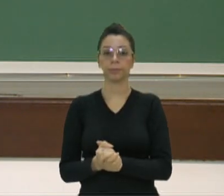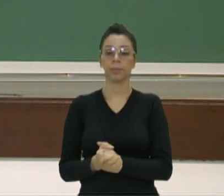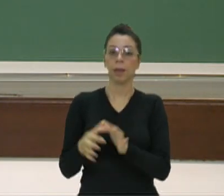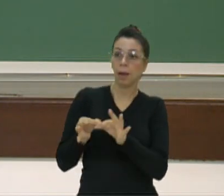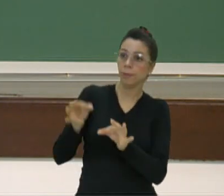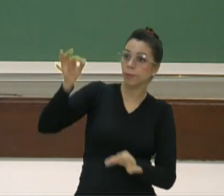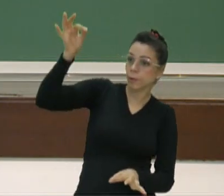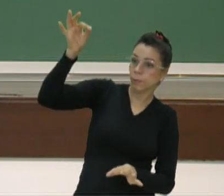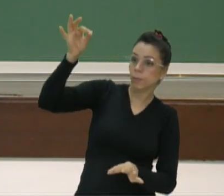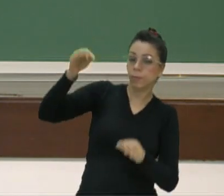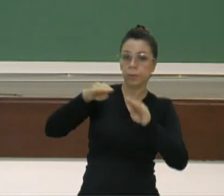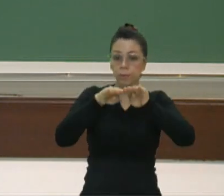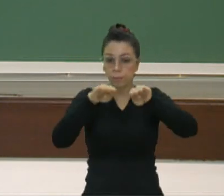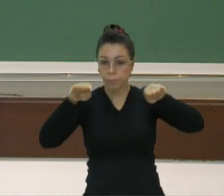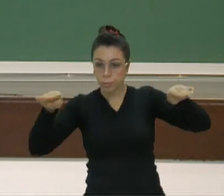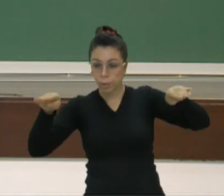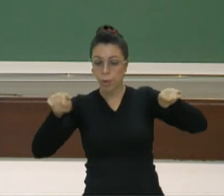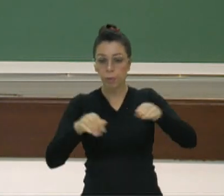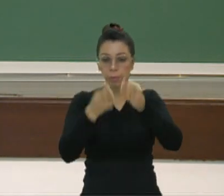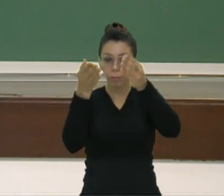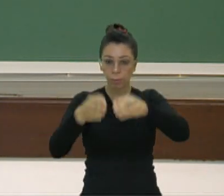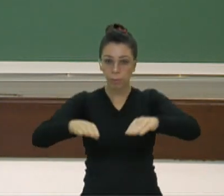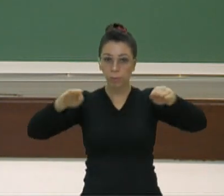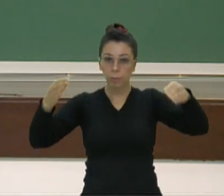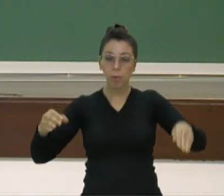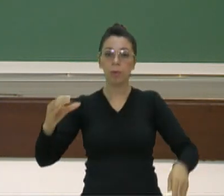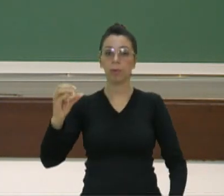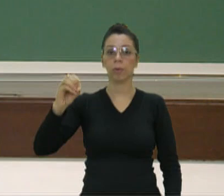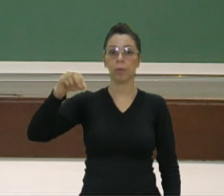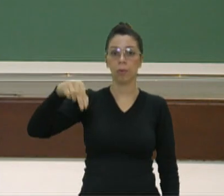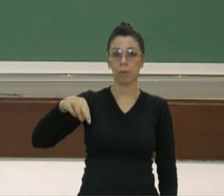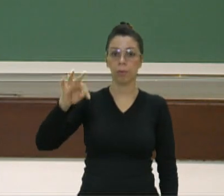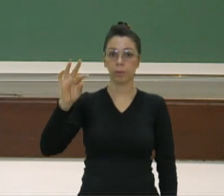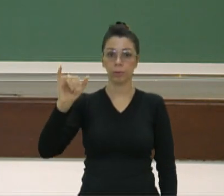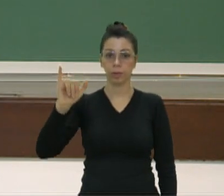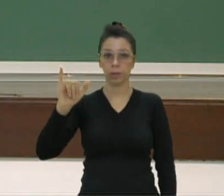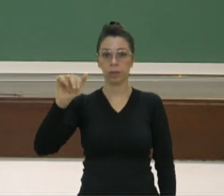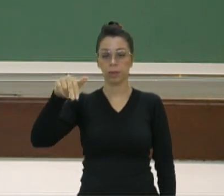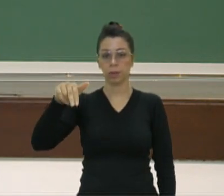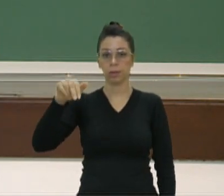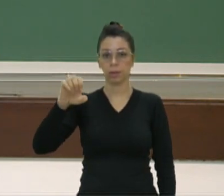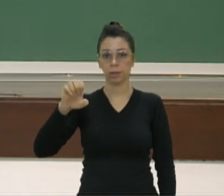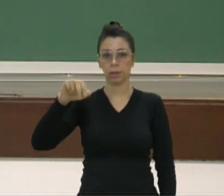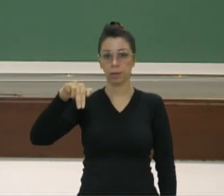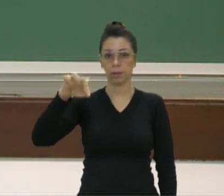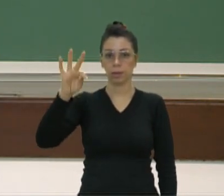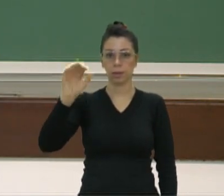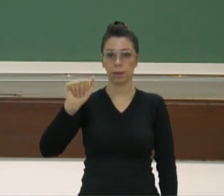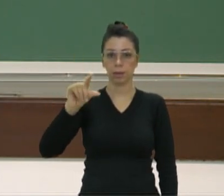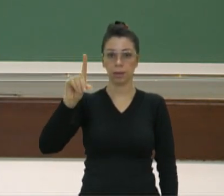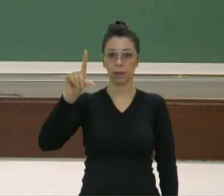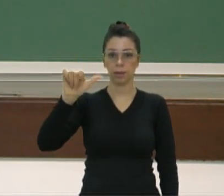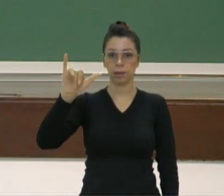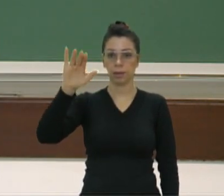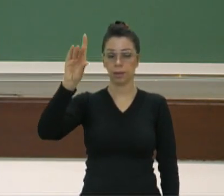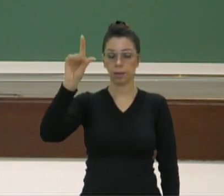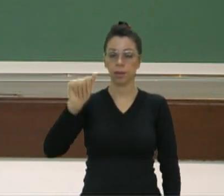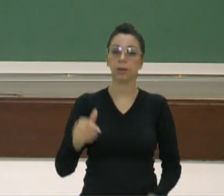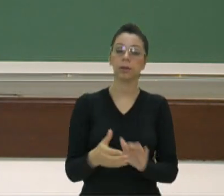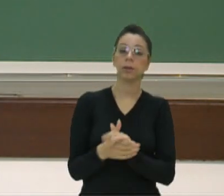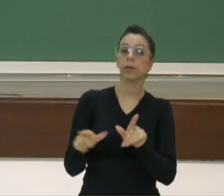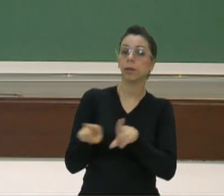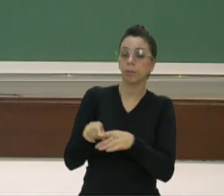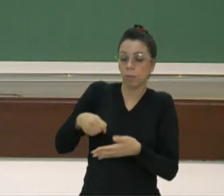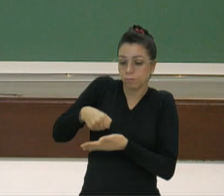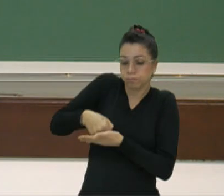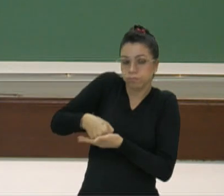latitude, maritimidade ou continentalidade. E tem algumas coisas que ajudam o clima. E aí eu tenho pressão